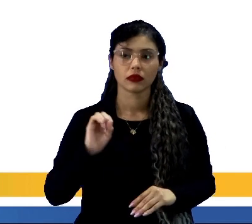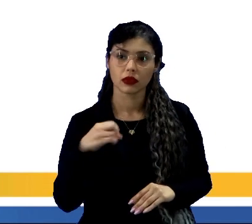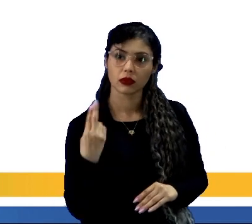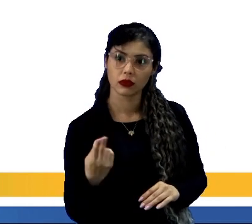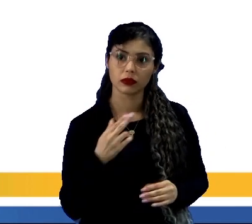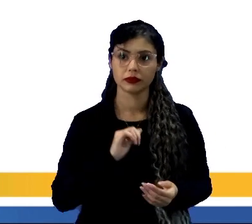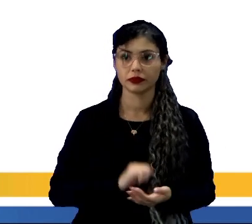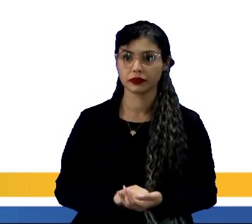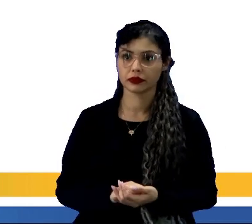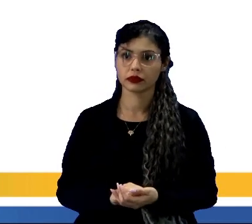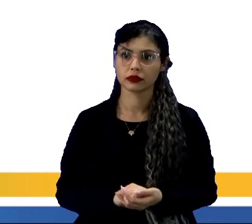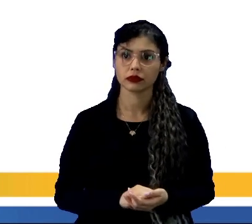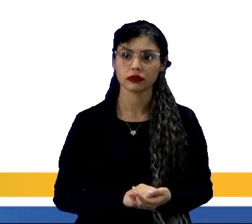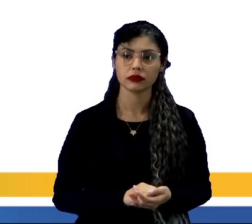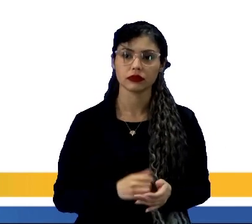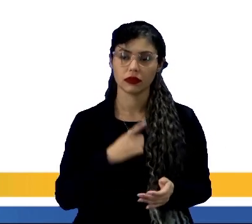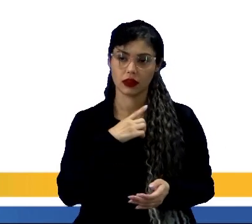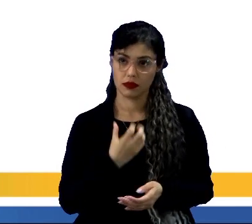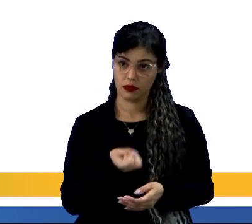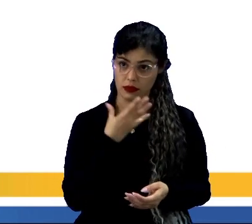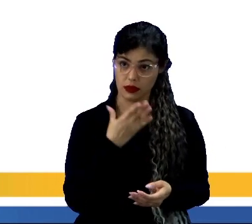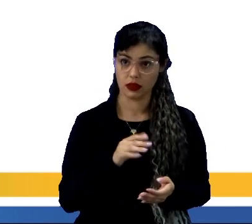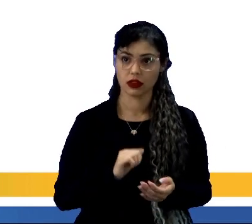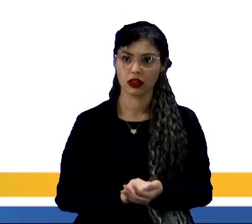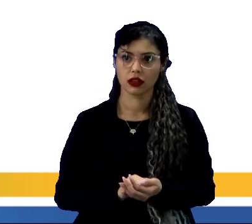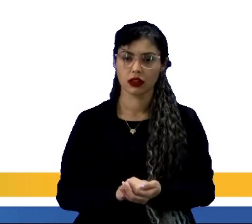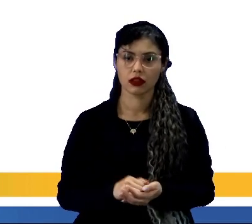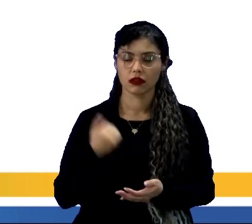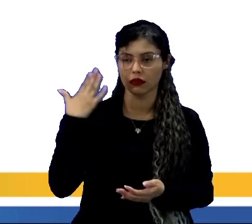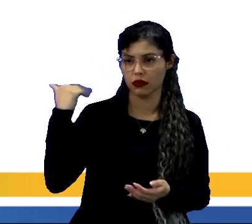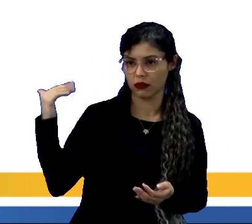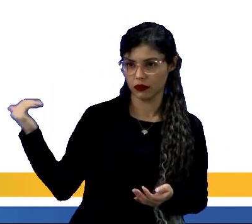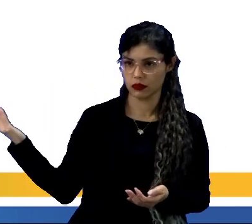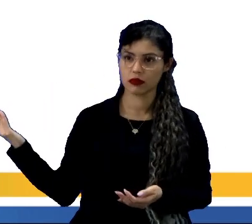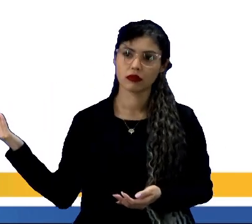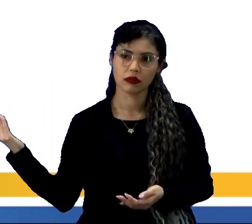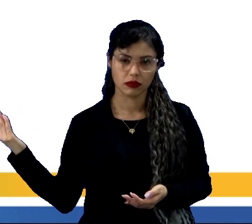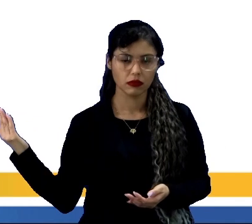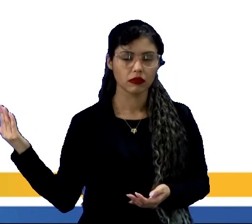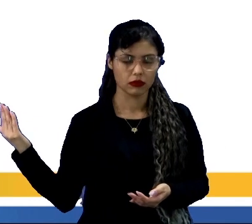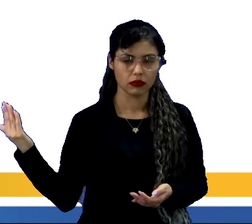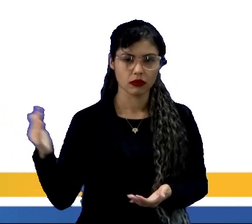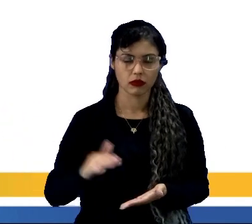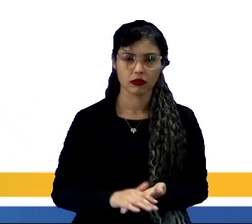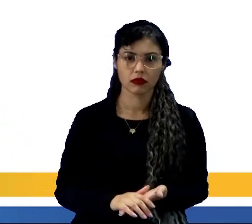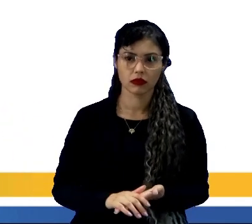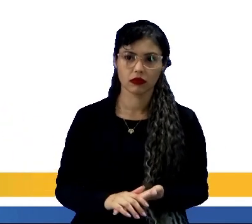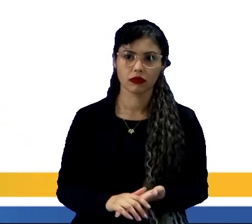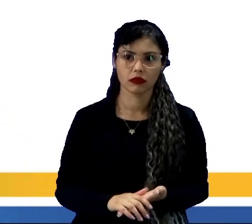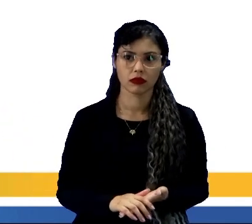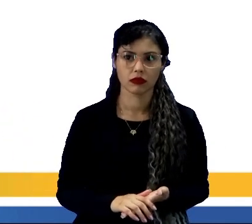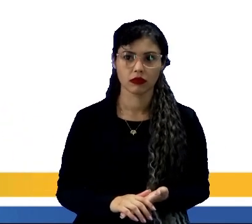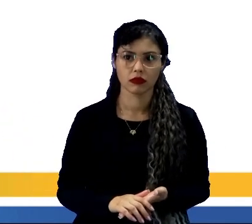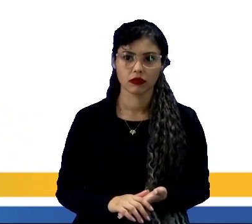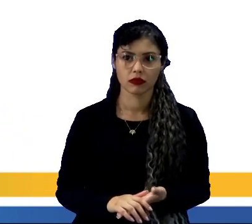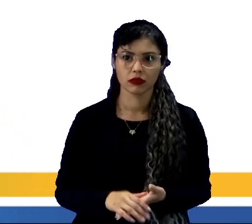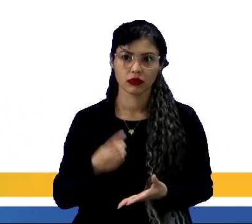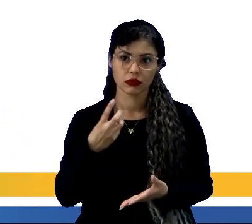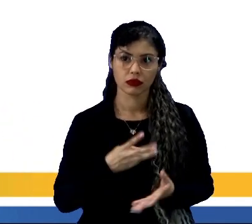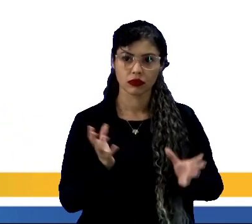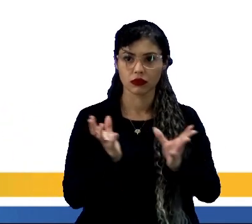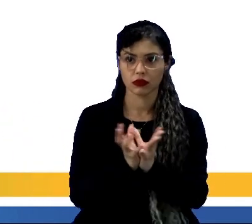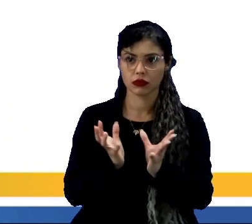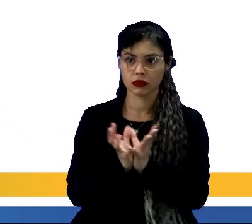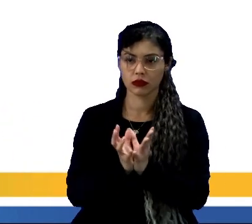Ou está em reputação bem estabelecida, está falando de uma celebridade ou de fama. Na